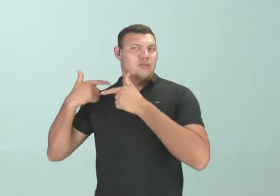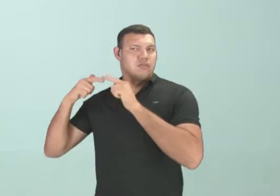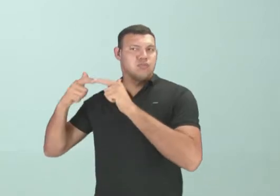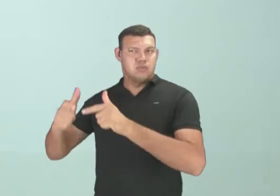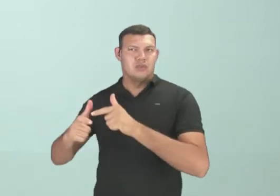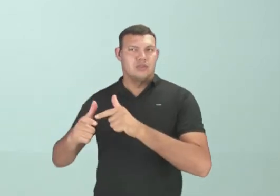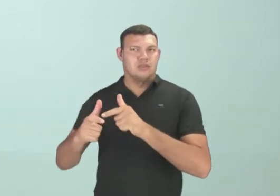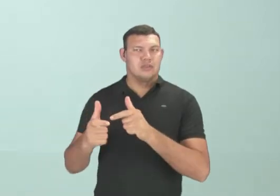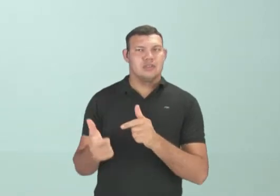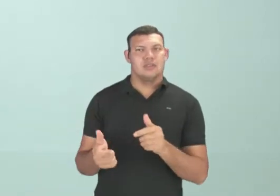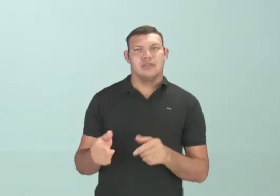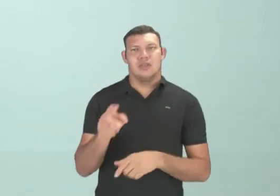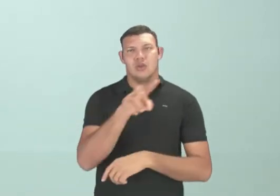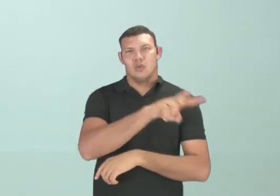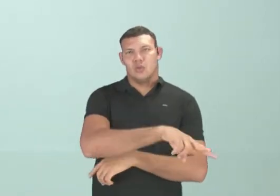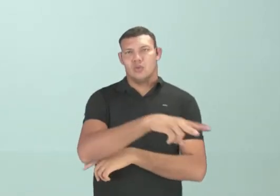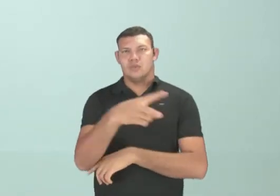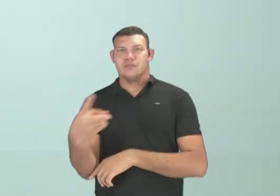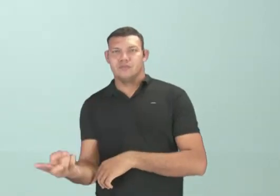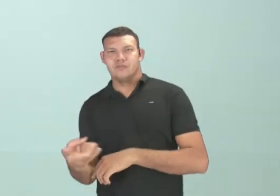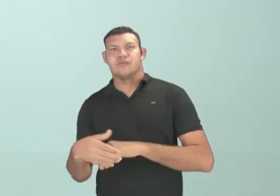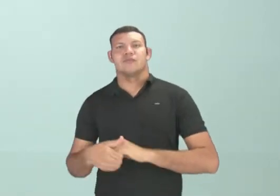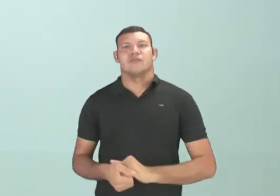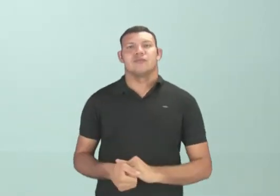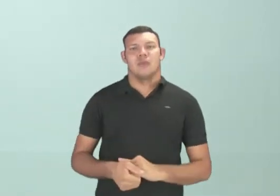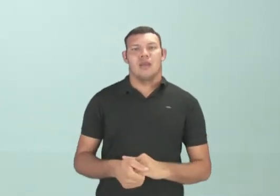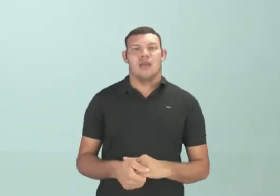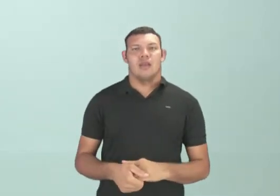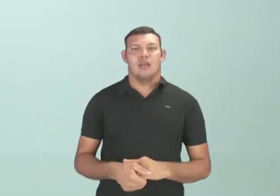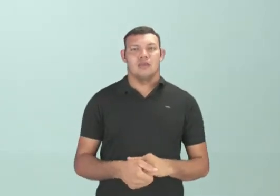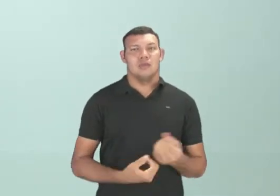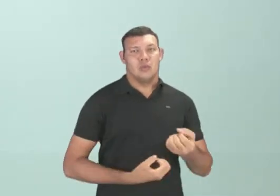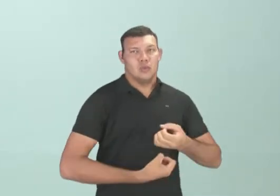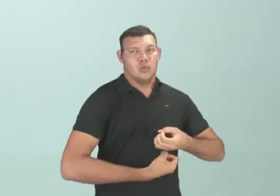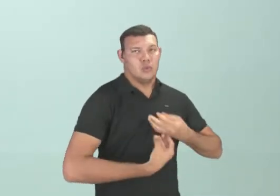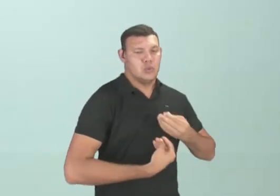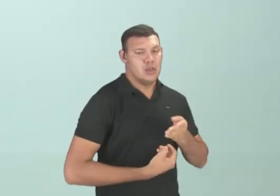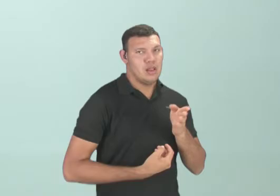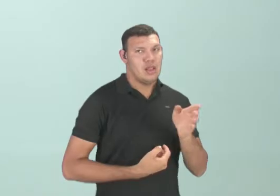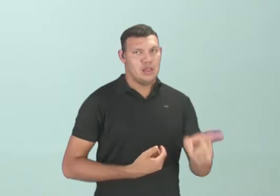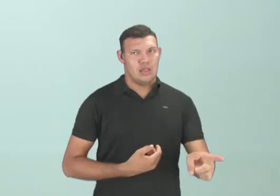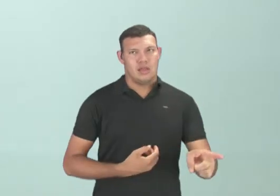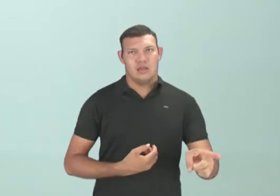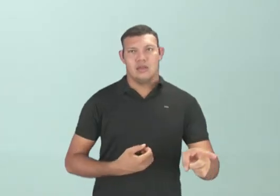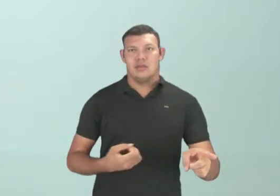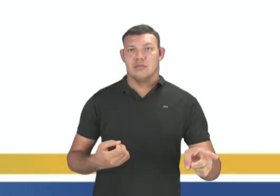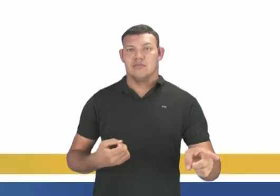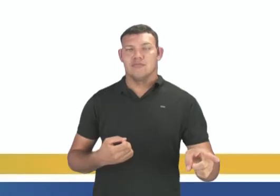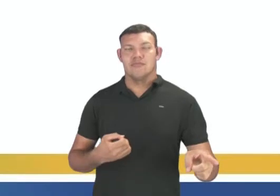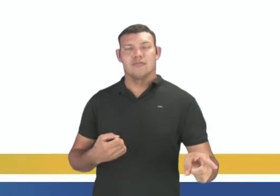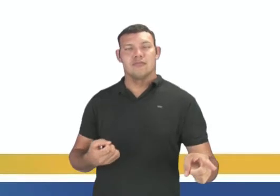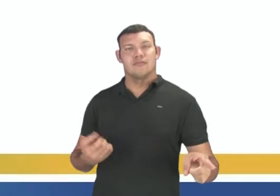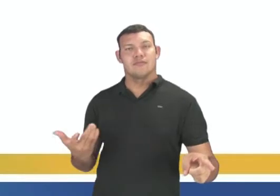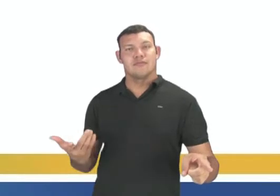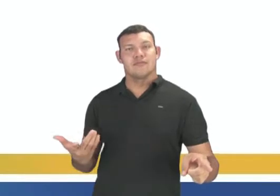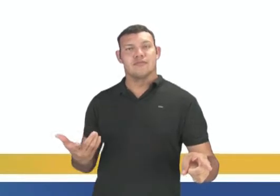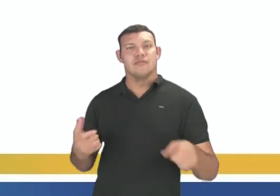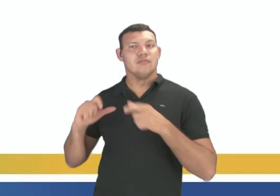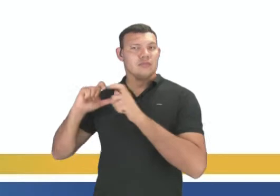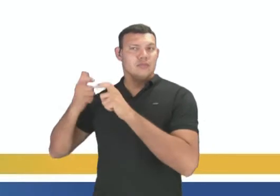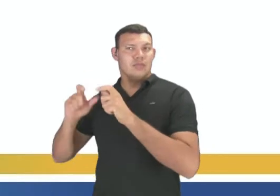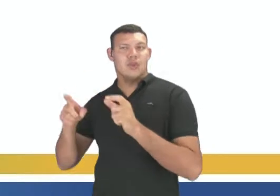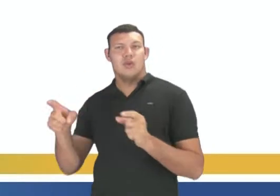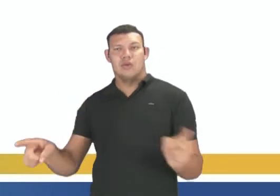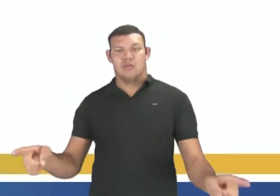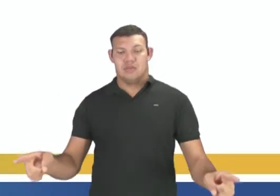ali no intermezzo, na intenção de mudança. Então, o humanismo